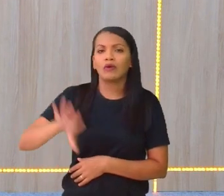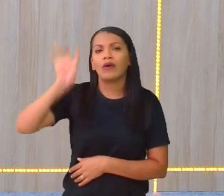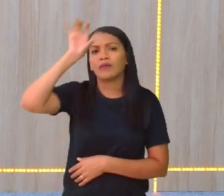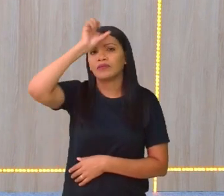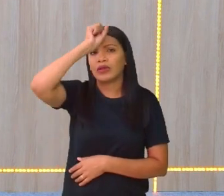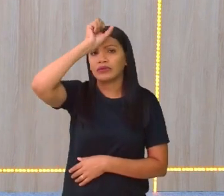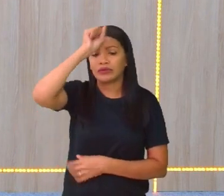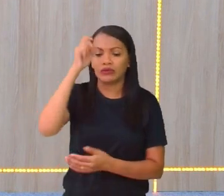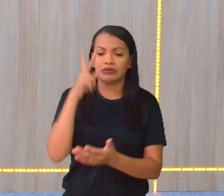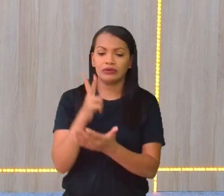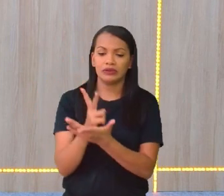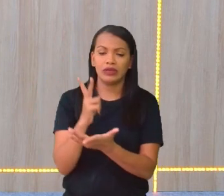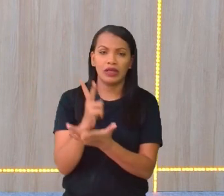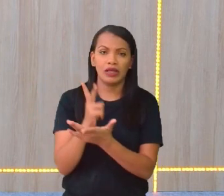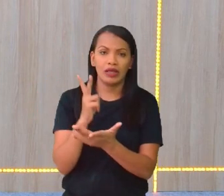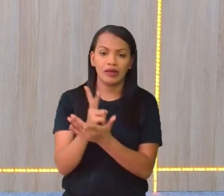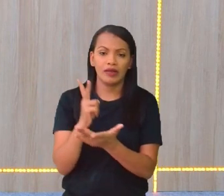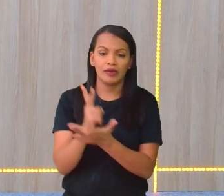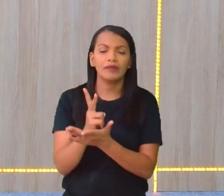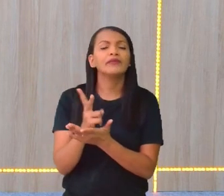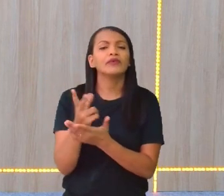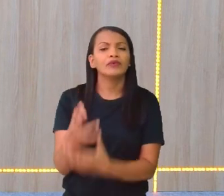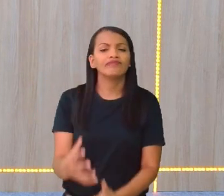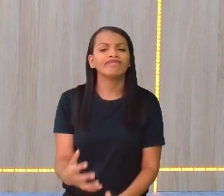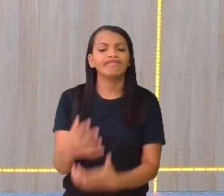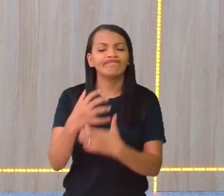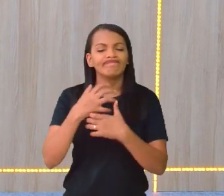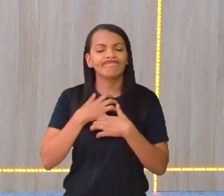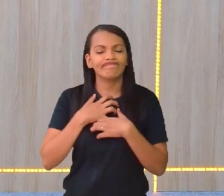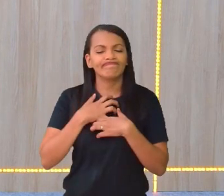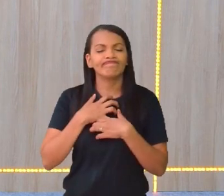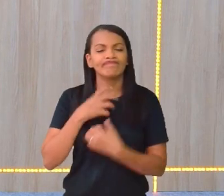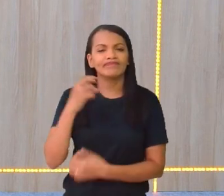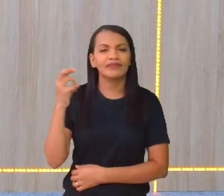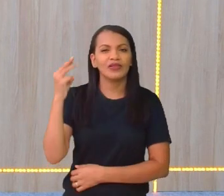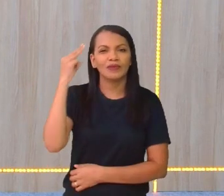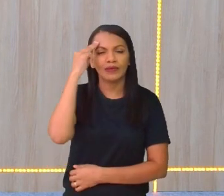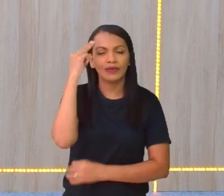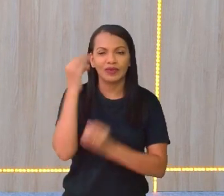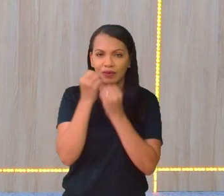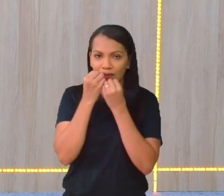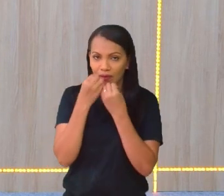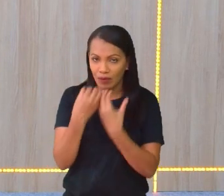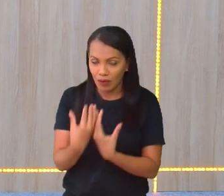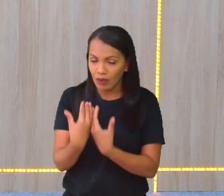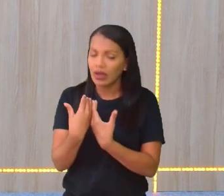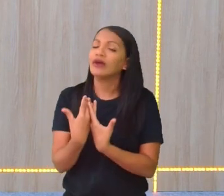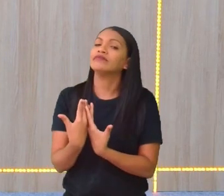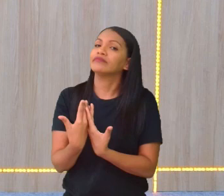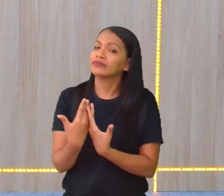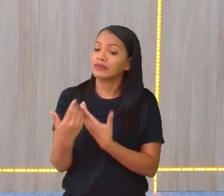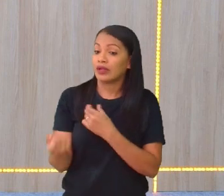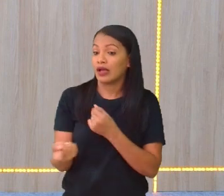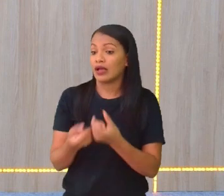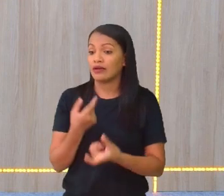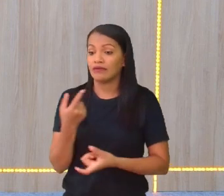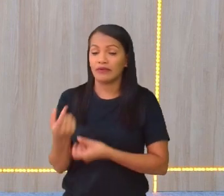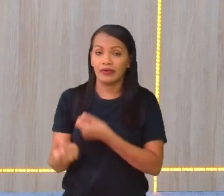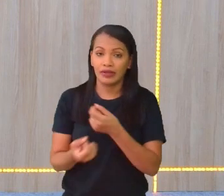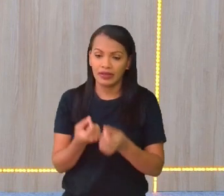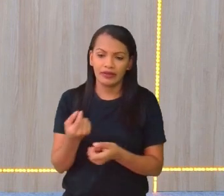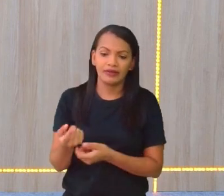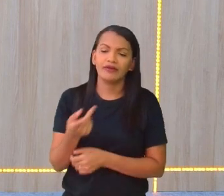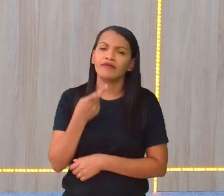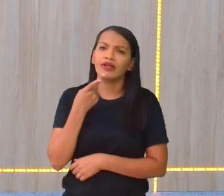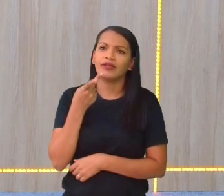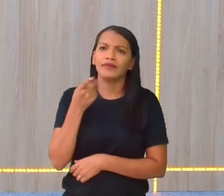sempre gerar em nós, não é, uma memória agradável. Nem sempre falamos isso,